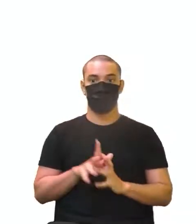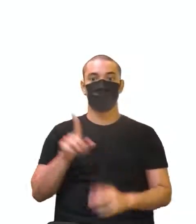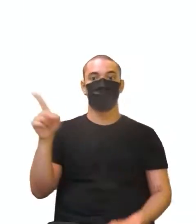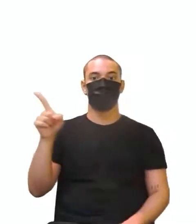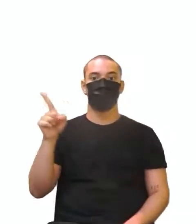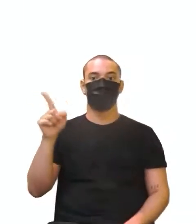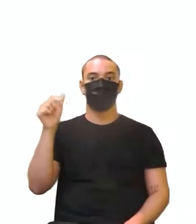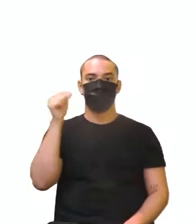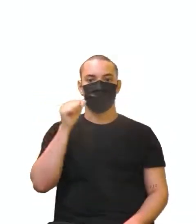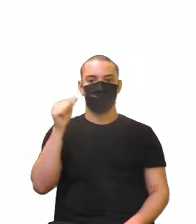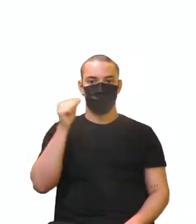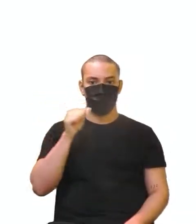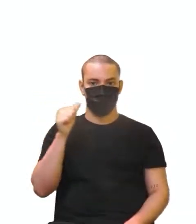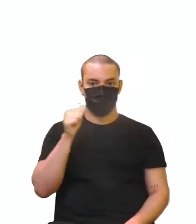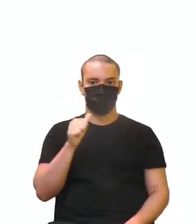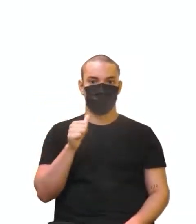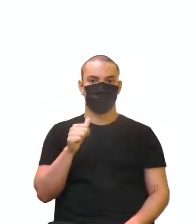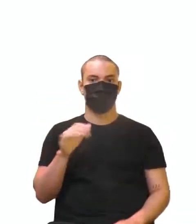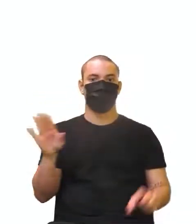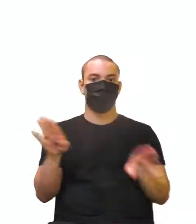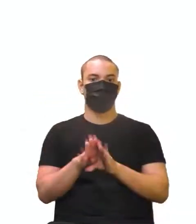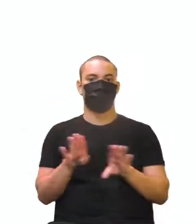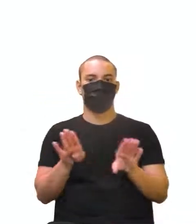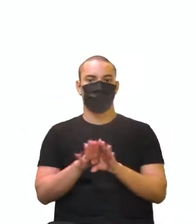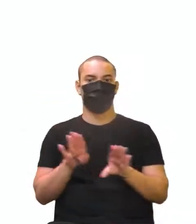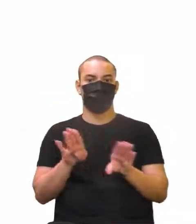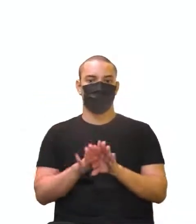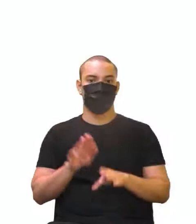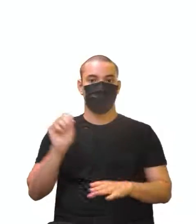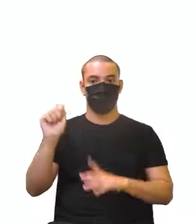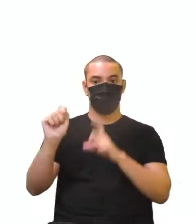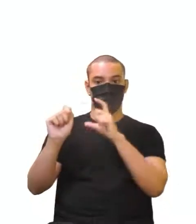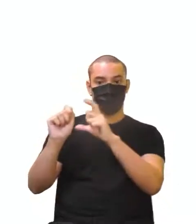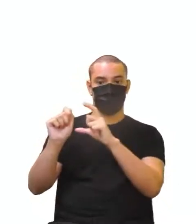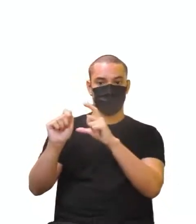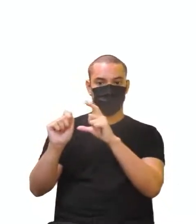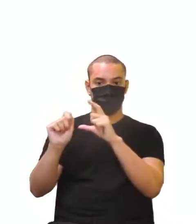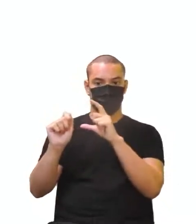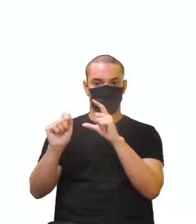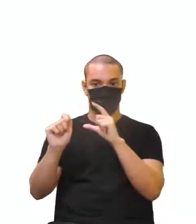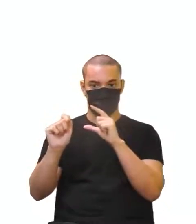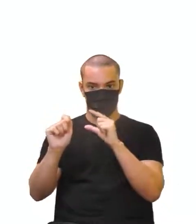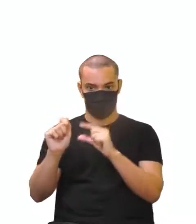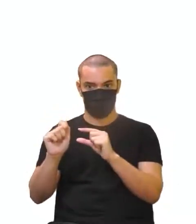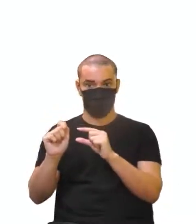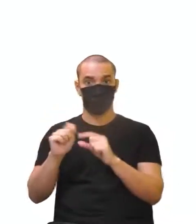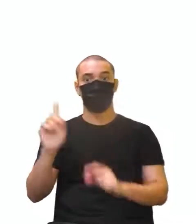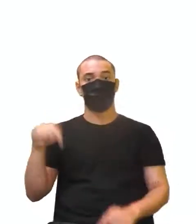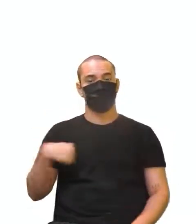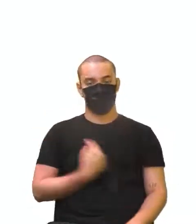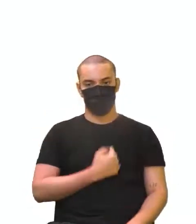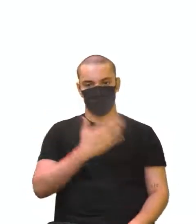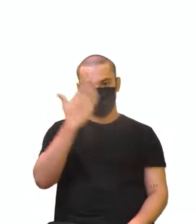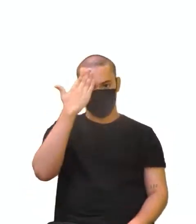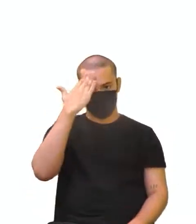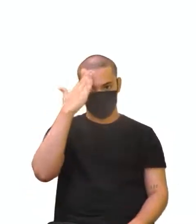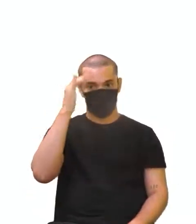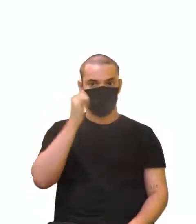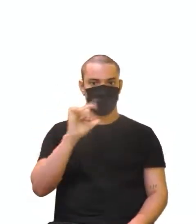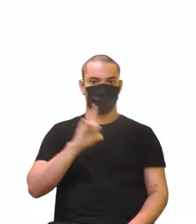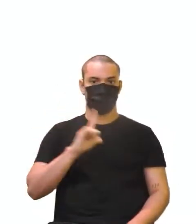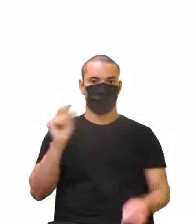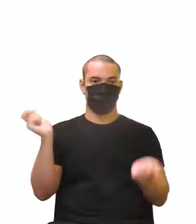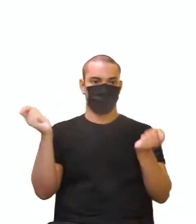mulher, né? Fecunde o óvulo azão também produzido, porque a gente sabe que as mulheres têm 2